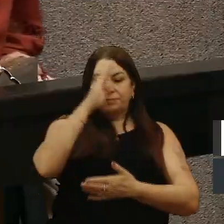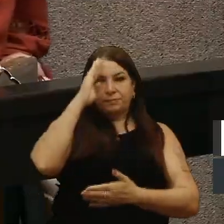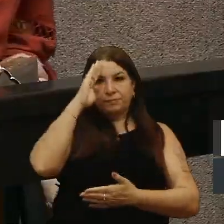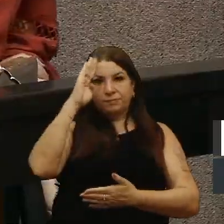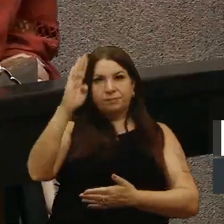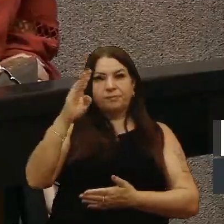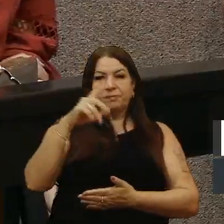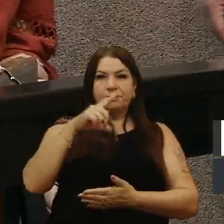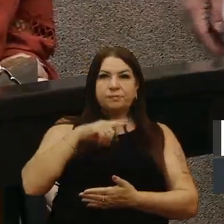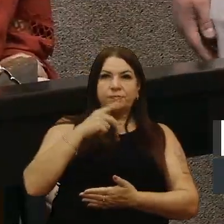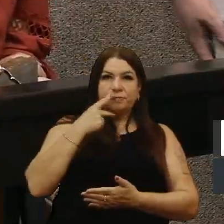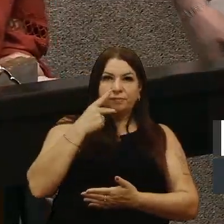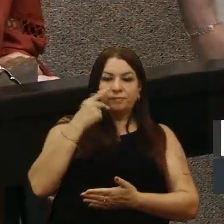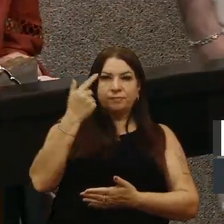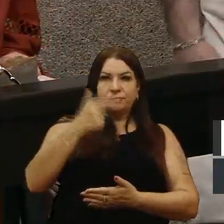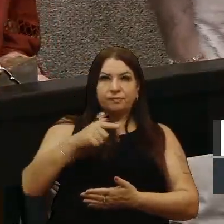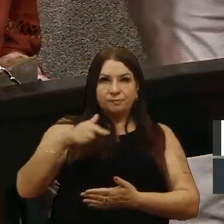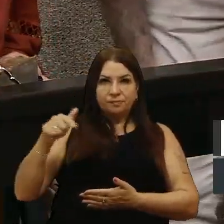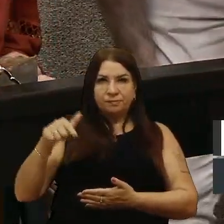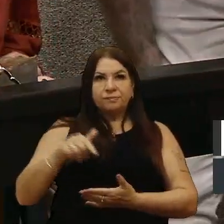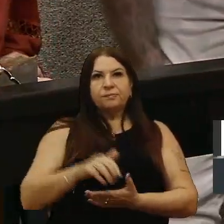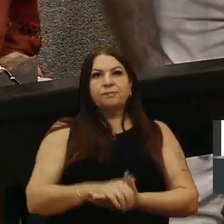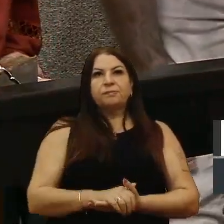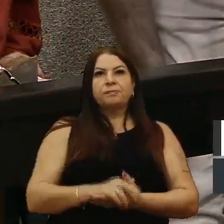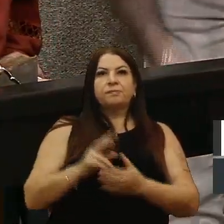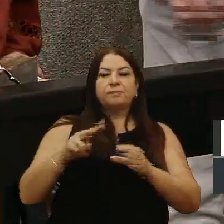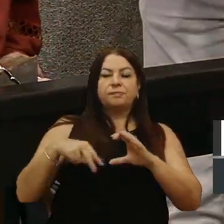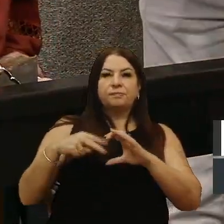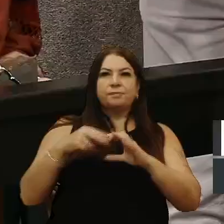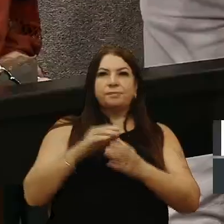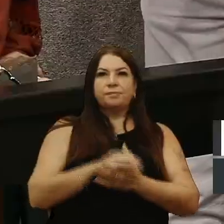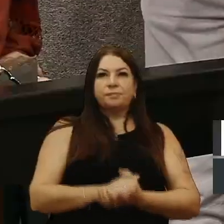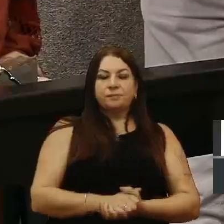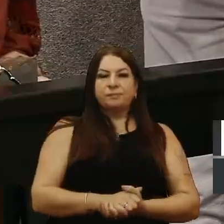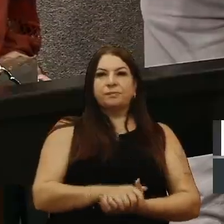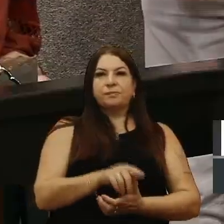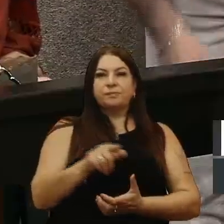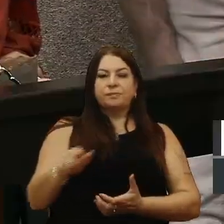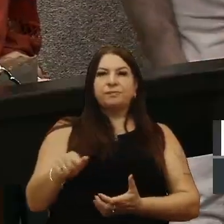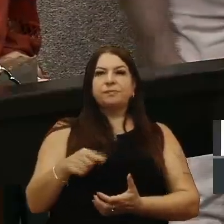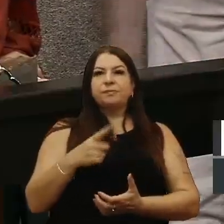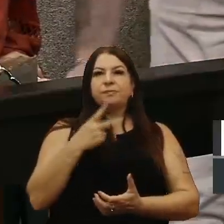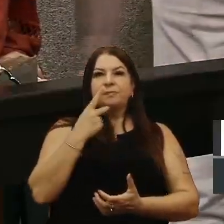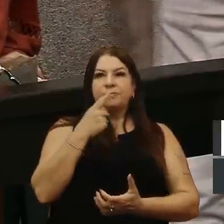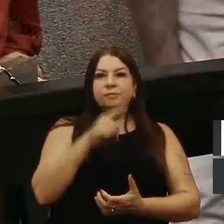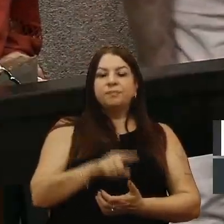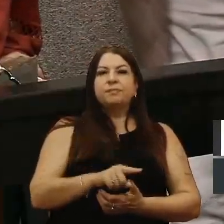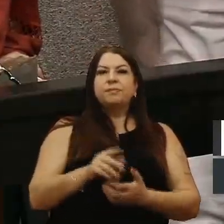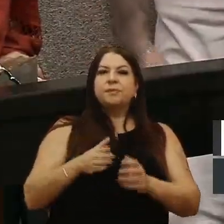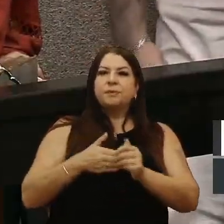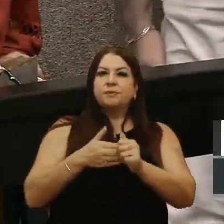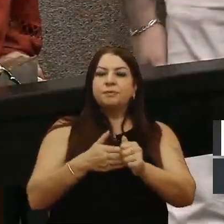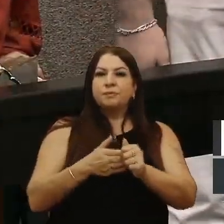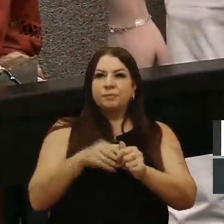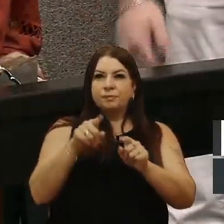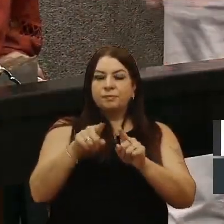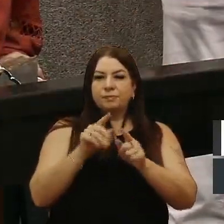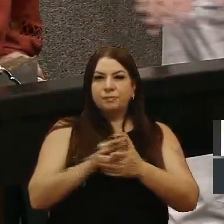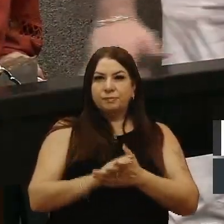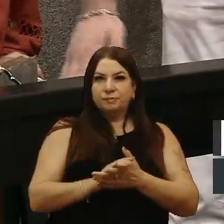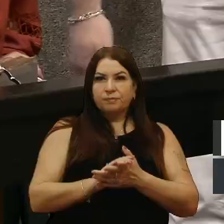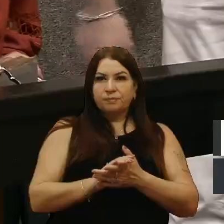que a gente tem falado reiteradamente aqui na Câmara, a Nívia, que vai falar logo em seguida, o pessoal que acompanha ela